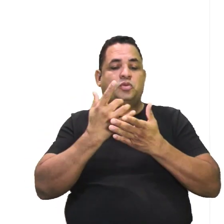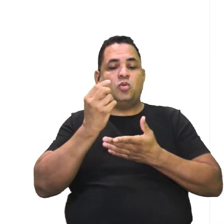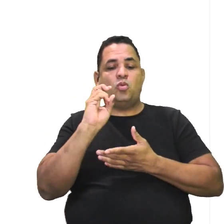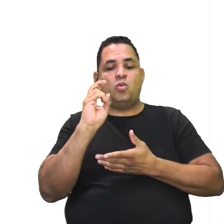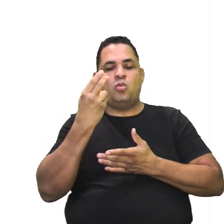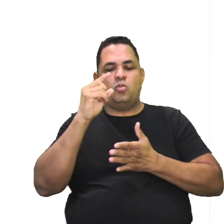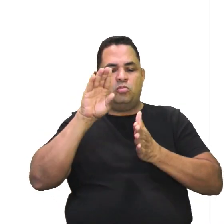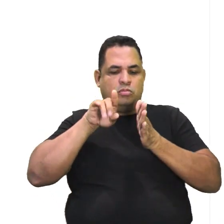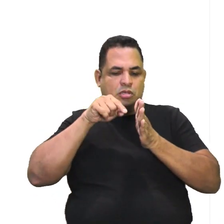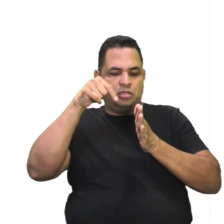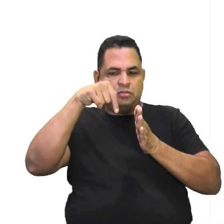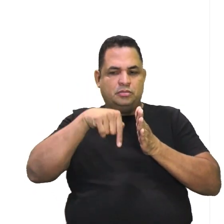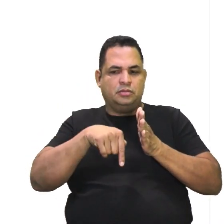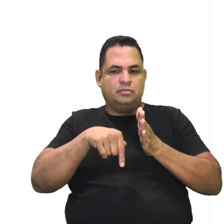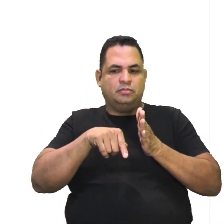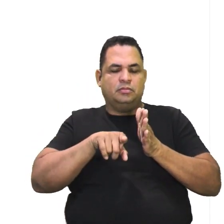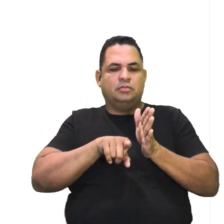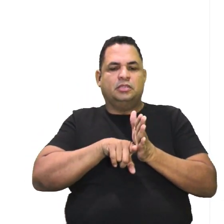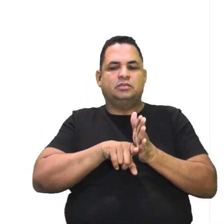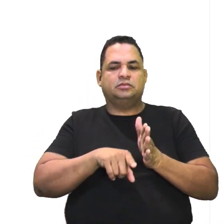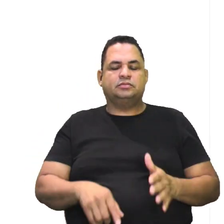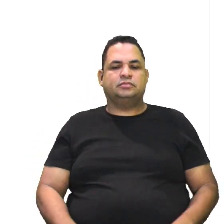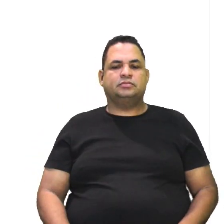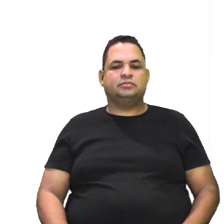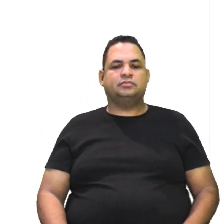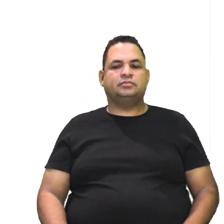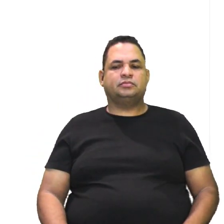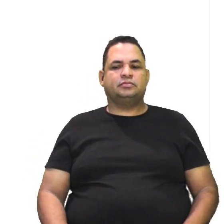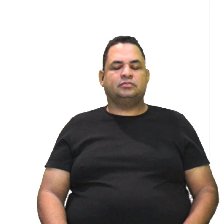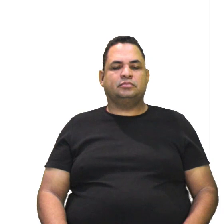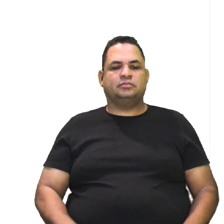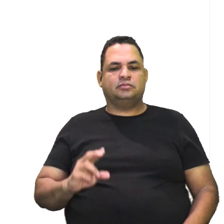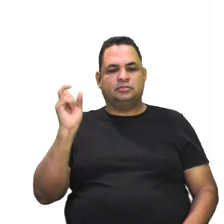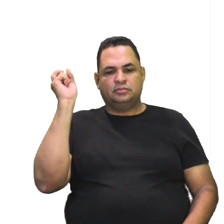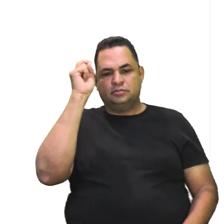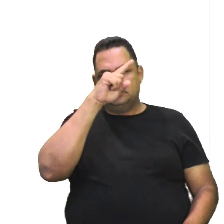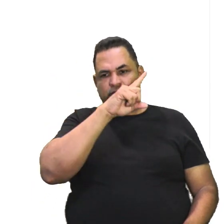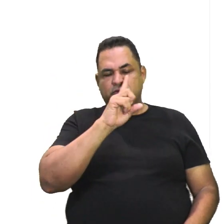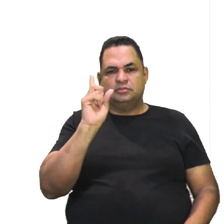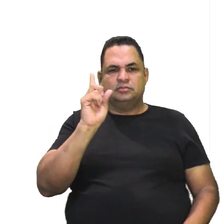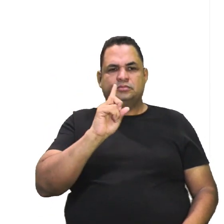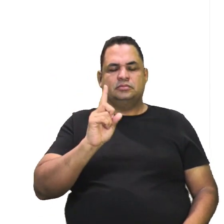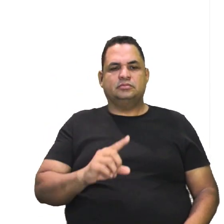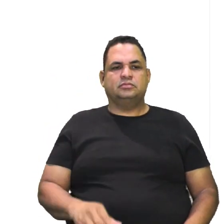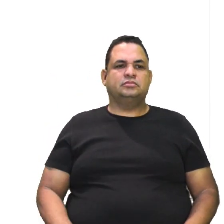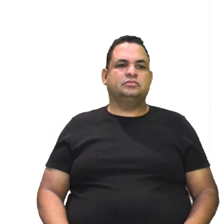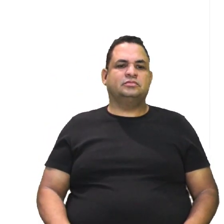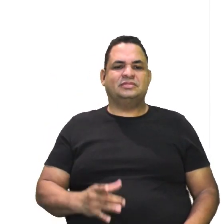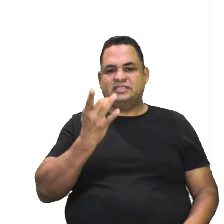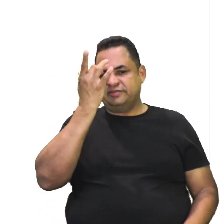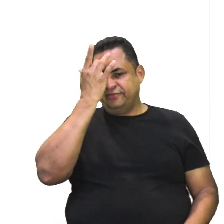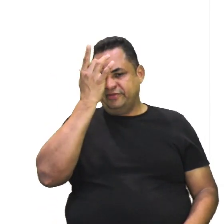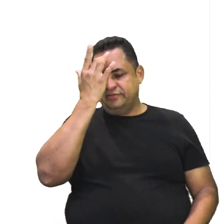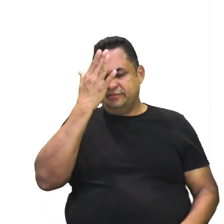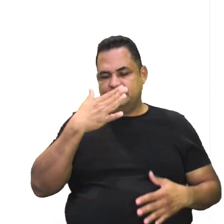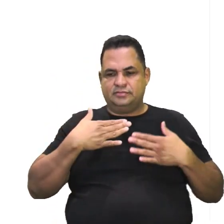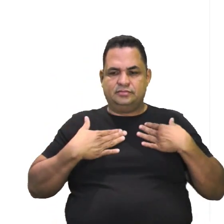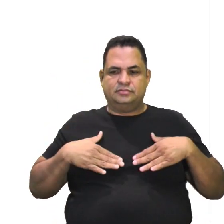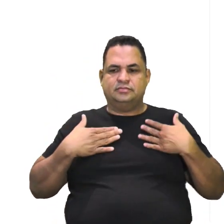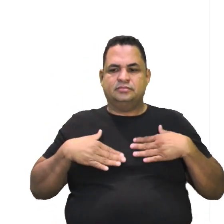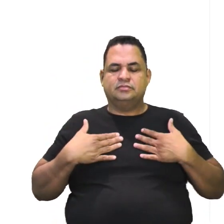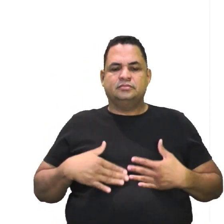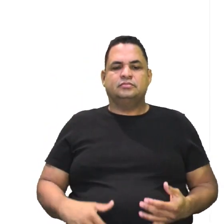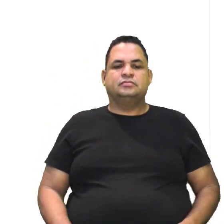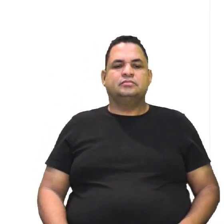para menos. Certinho? Certinho. Difícil? Não. Não, né? Muito fácil, bem tranquilo.